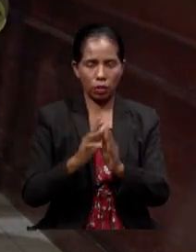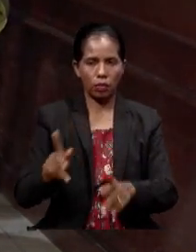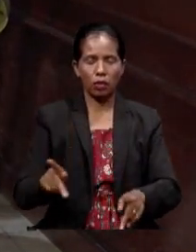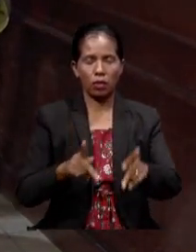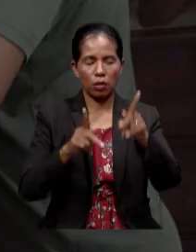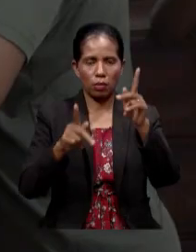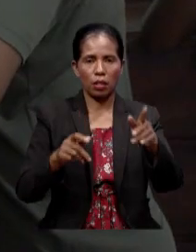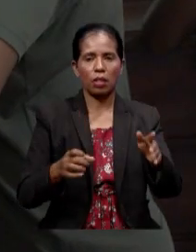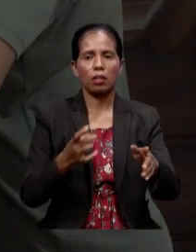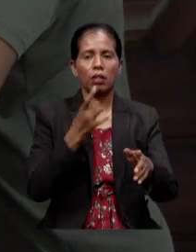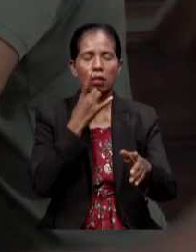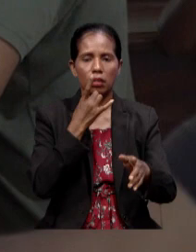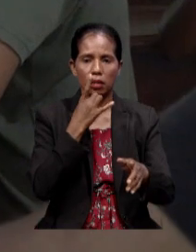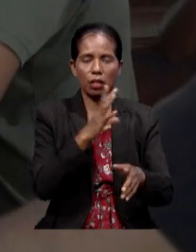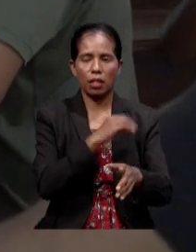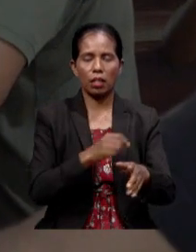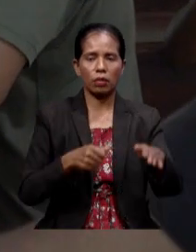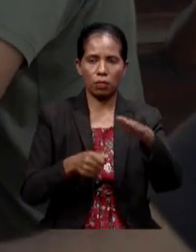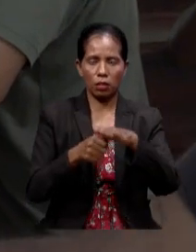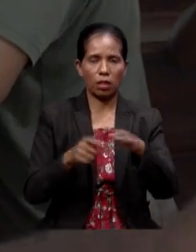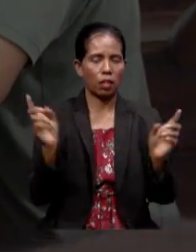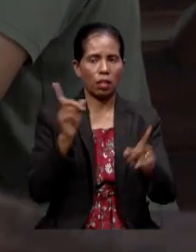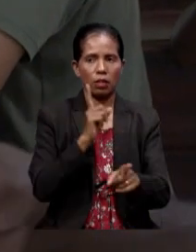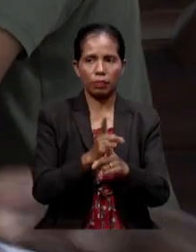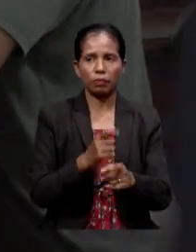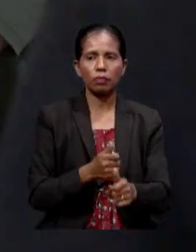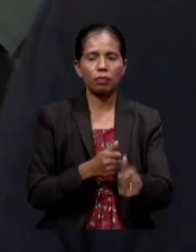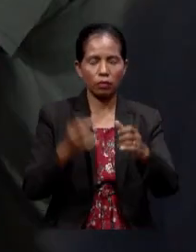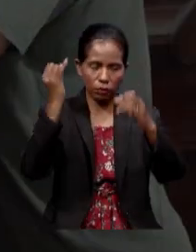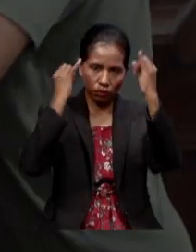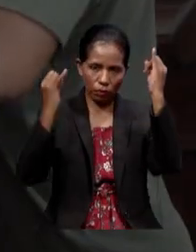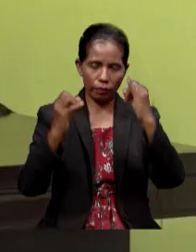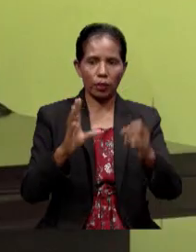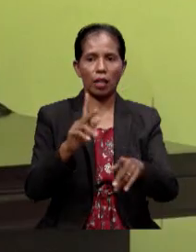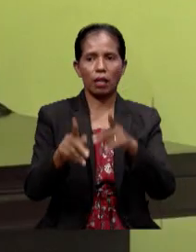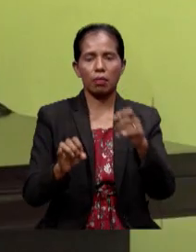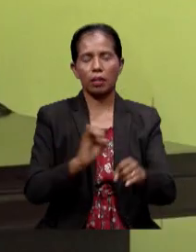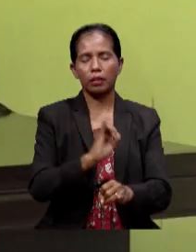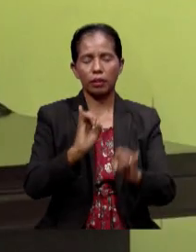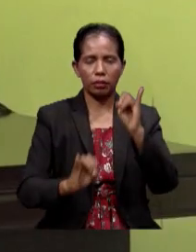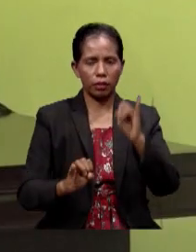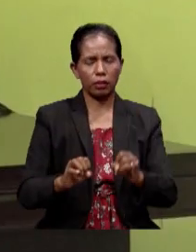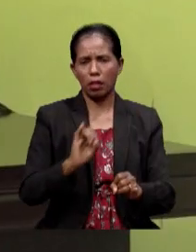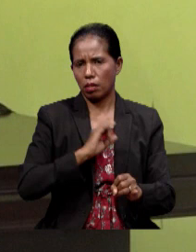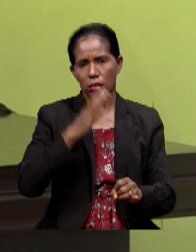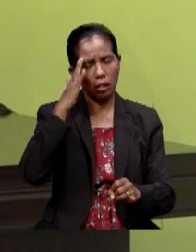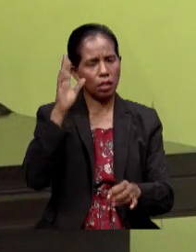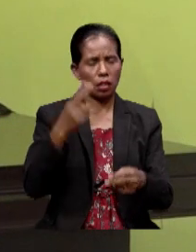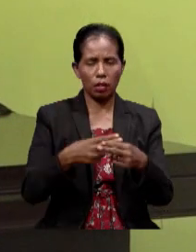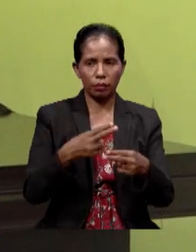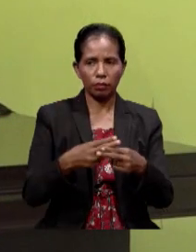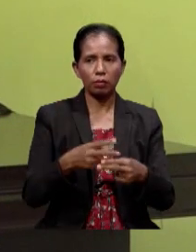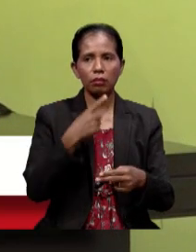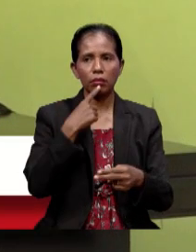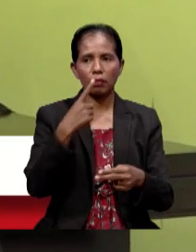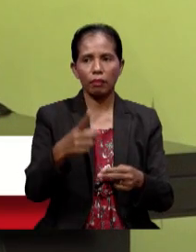atudar eletricidade ilegal nela los. E informação sira de indivíduo sira, aula tem naran, mas